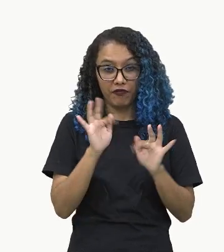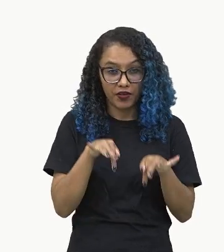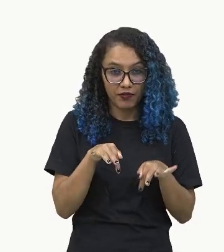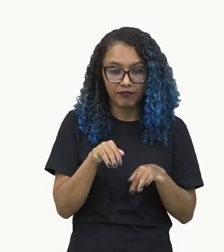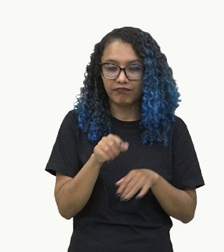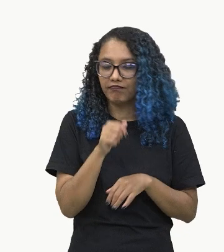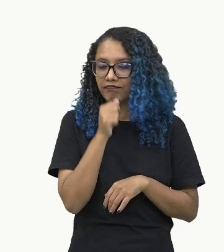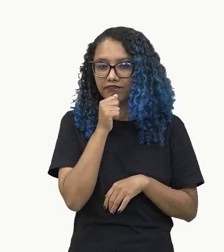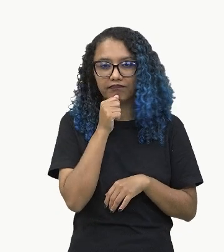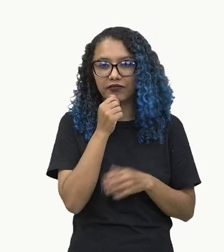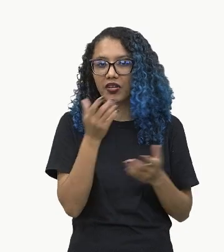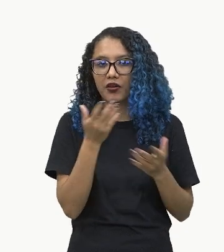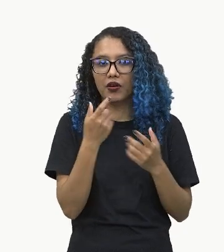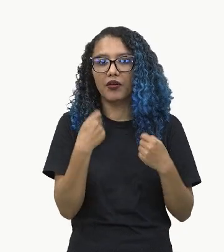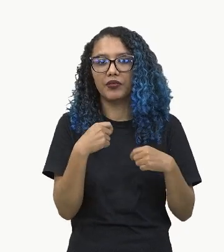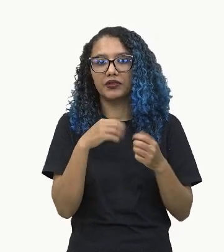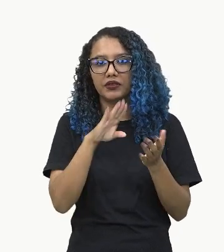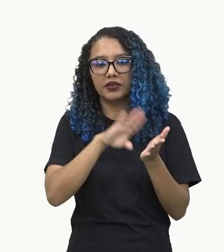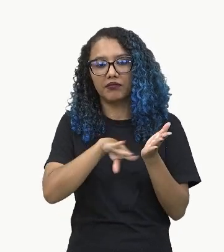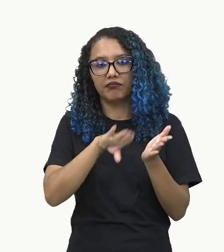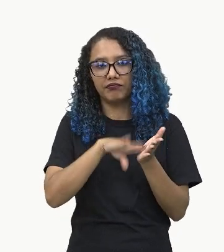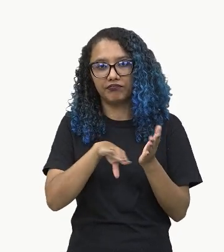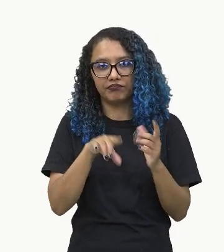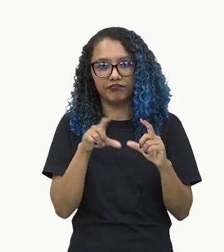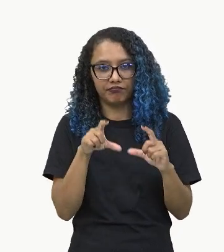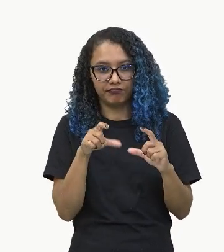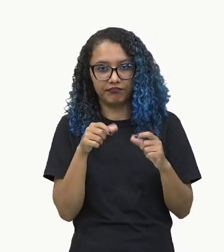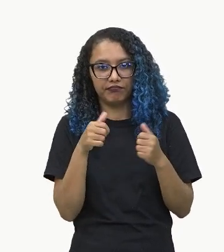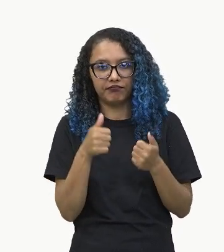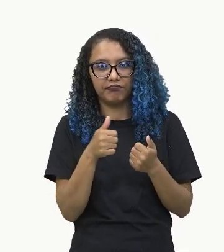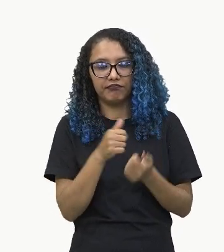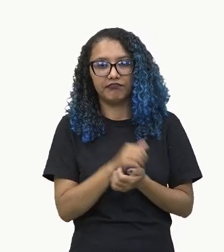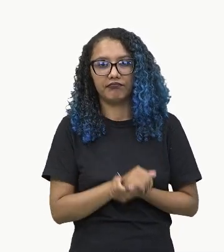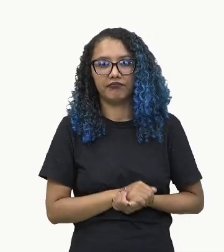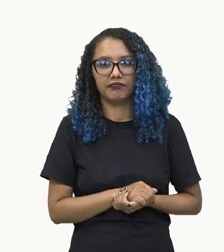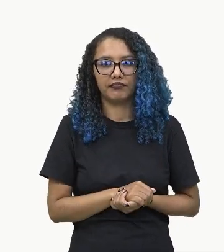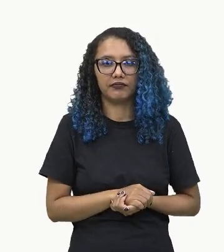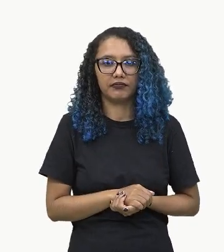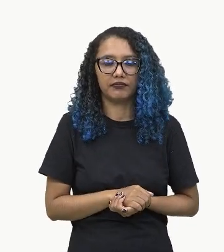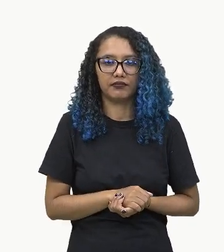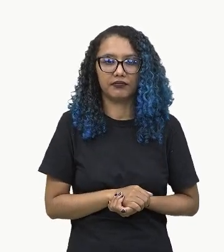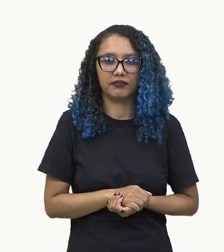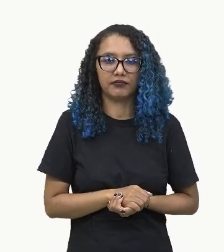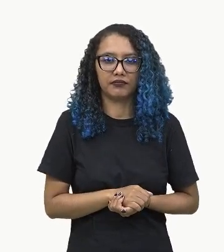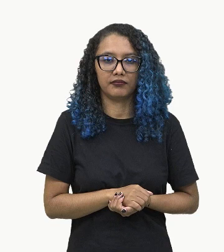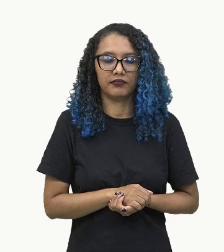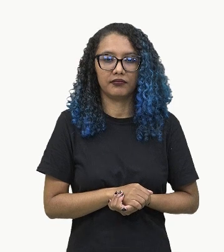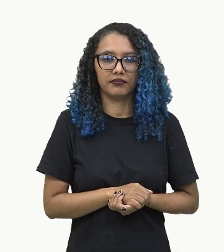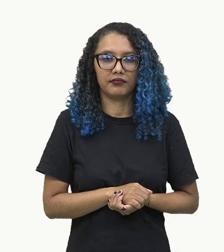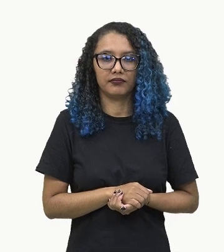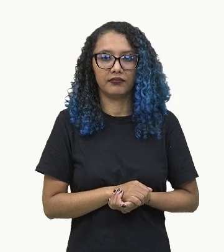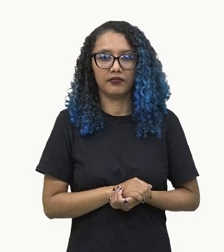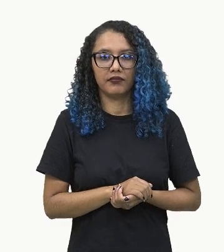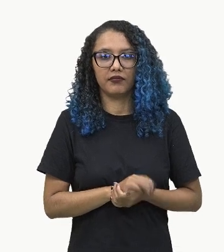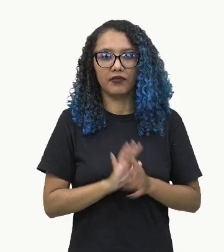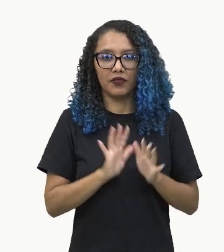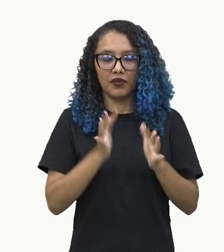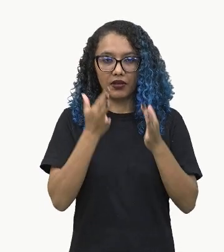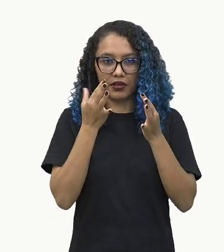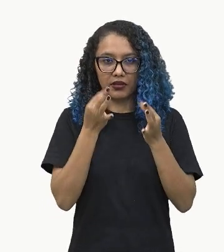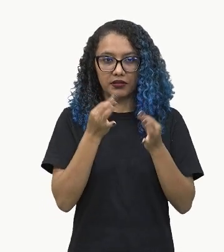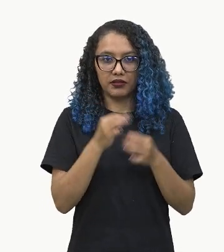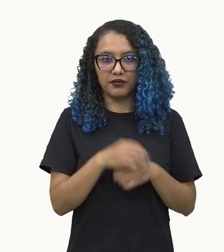os parênteses. E como é que a gente vai fazer para tirar os parênteses? Ó? Vamos aí somente se atentar, eu vou até apagar aqui para